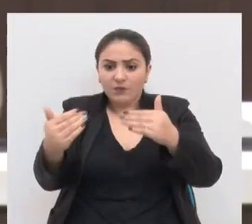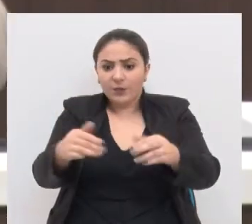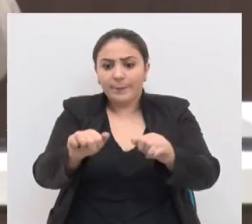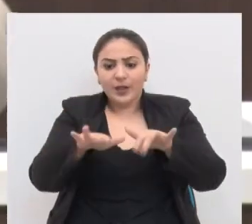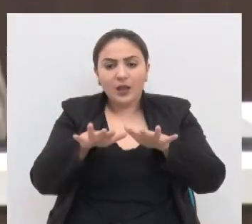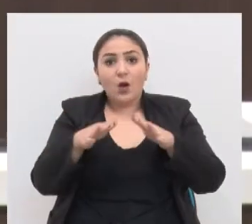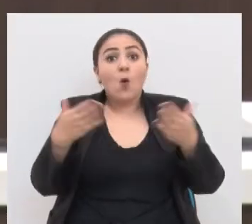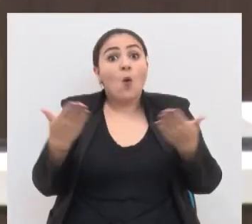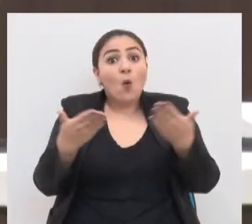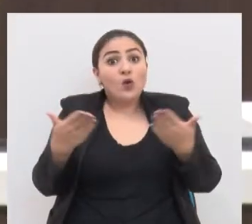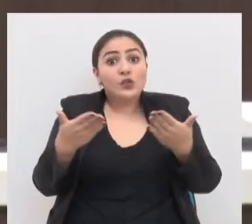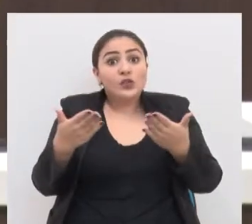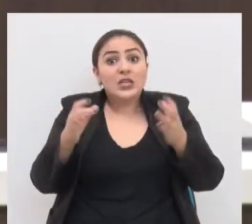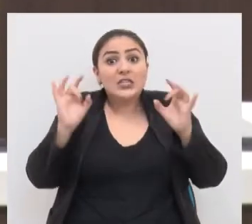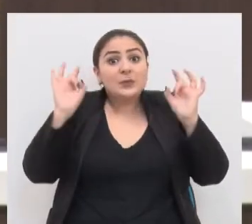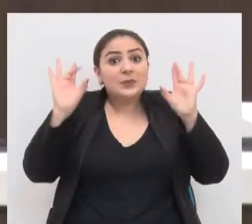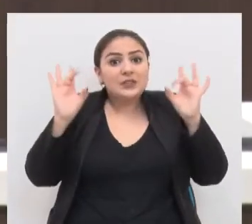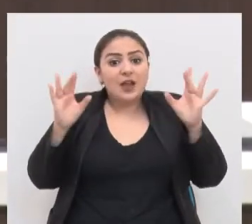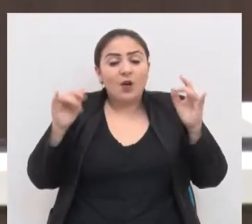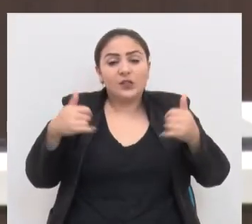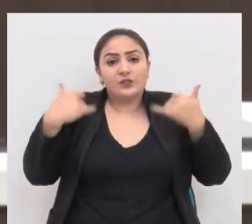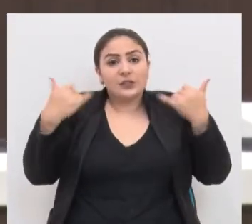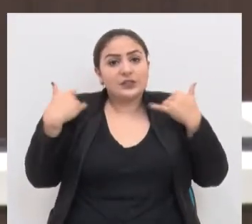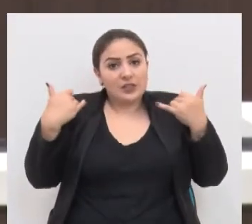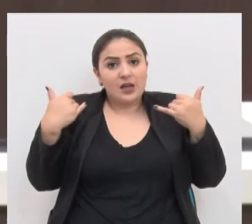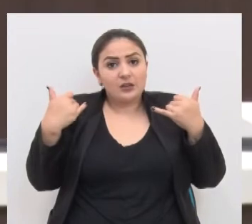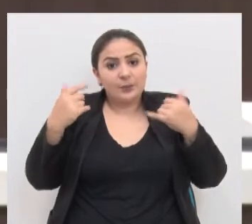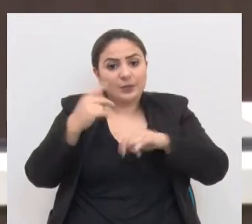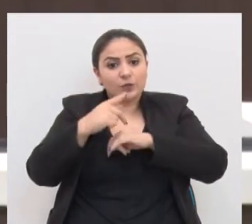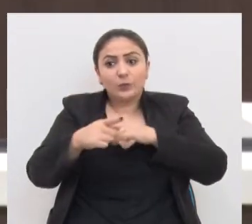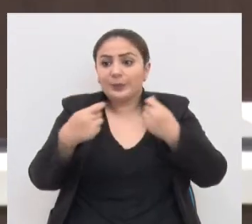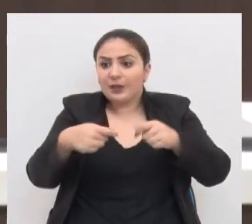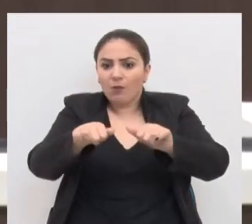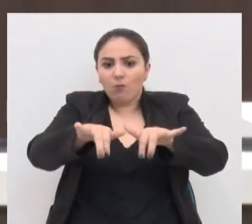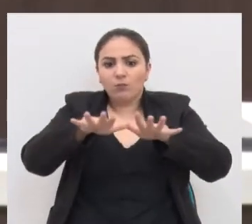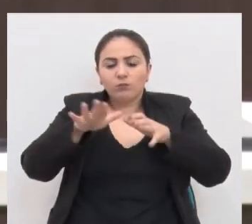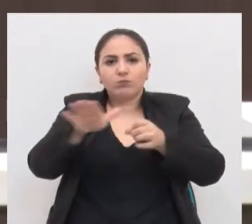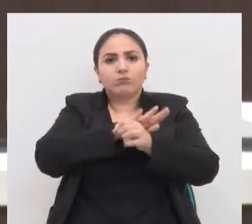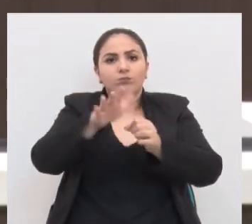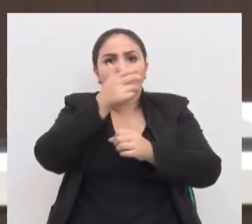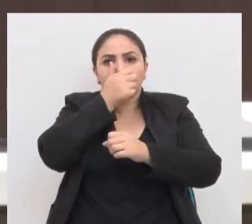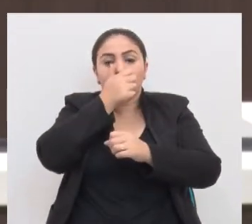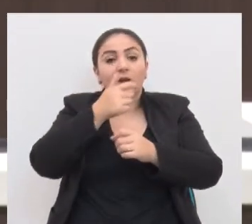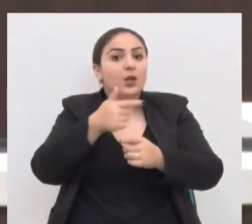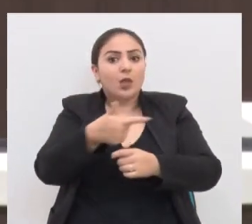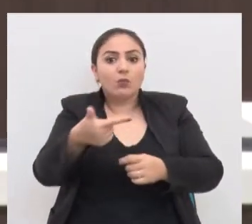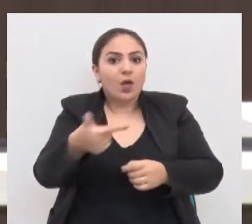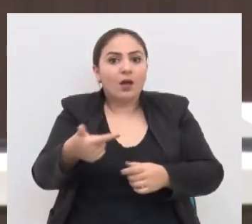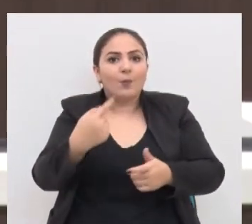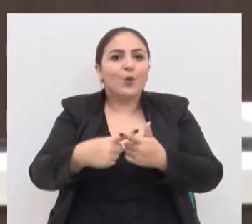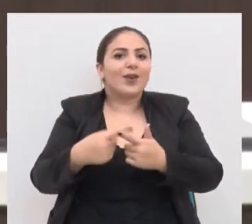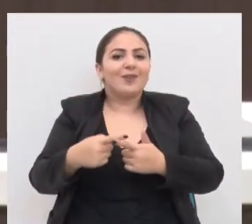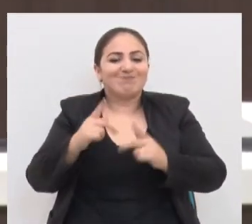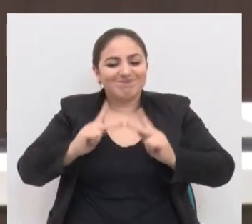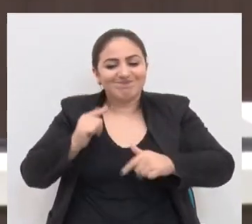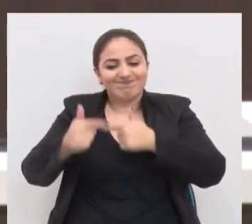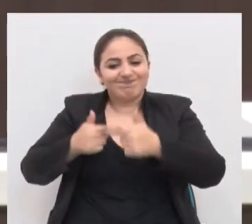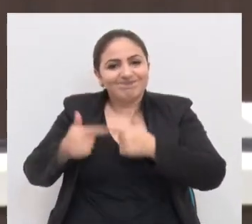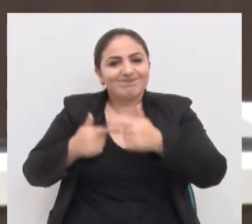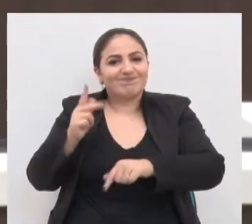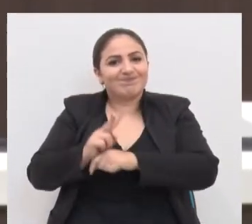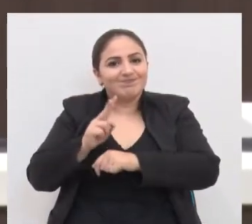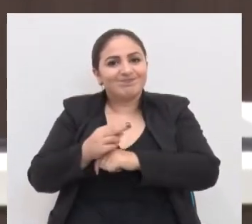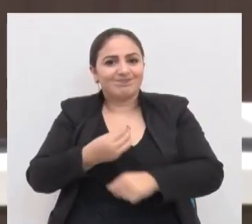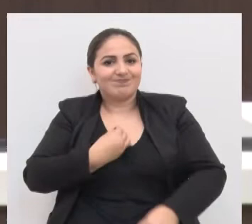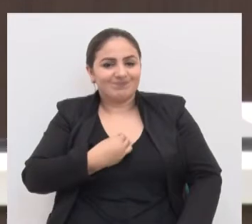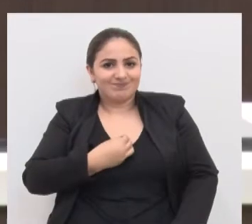plenário, mas hoje, uma sessão especial de aniversário de Passo Fundo, esse plenário era para estar cheio. É para estar lotado de Passo Fundenses, e não está porque é um dia de trabalho, as pessoas